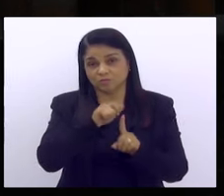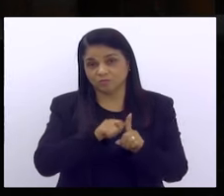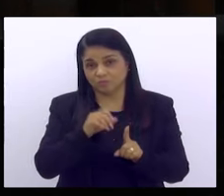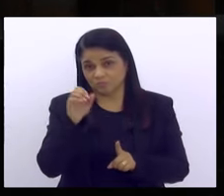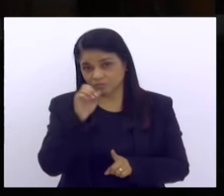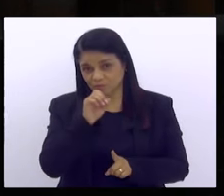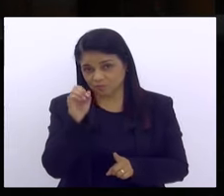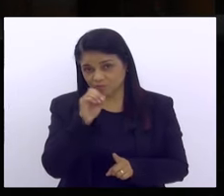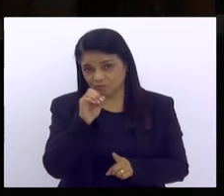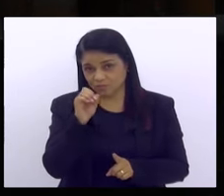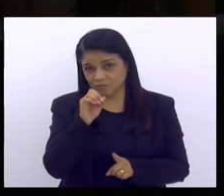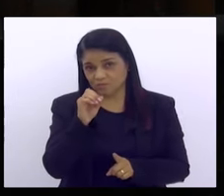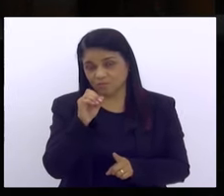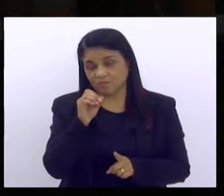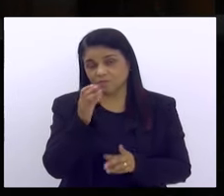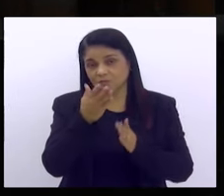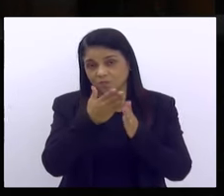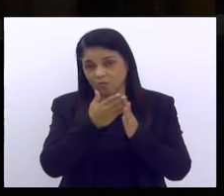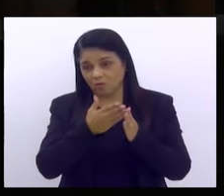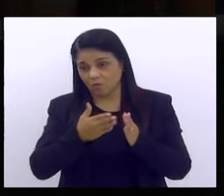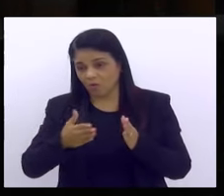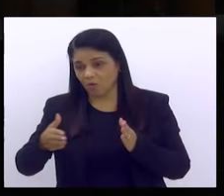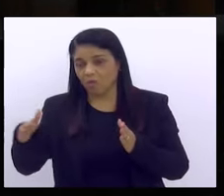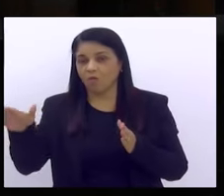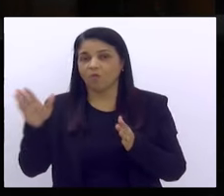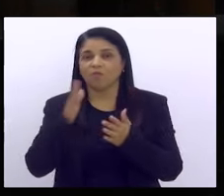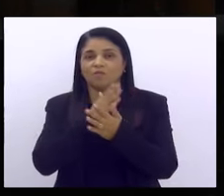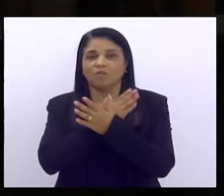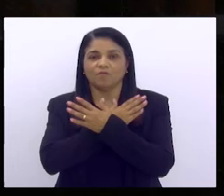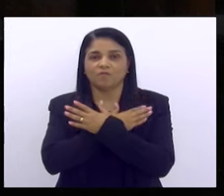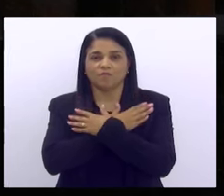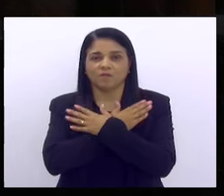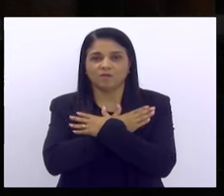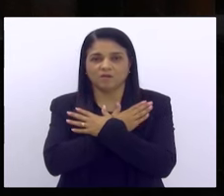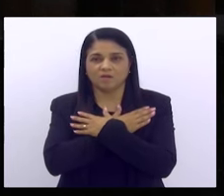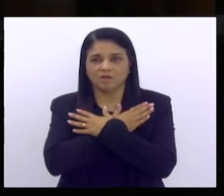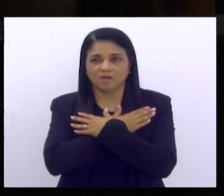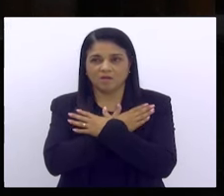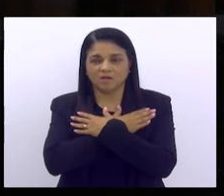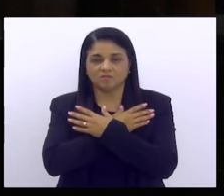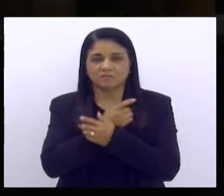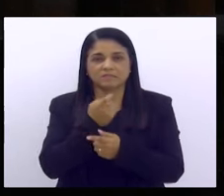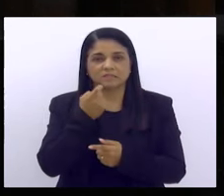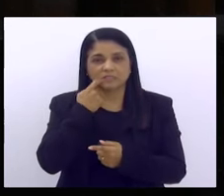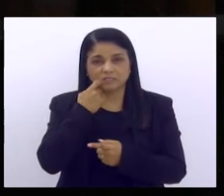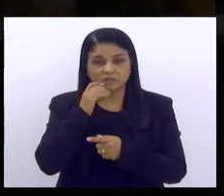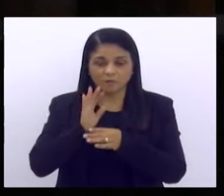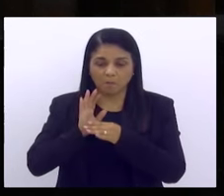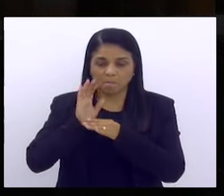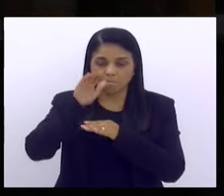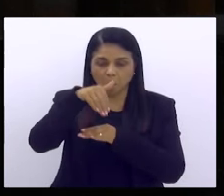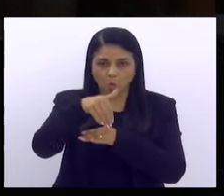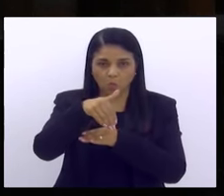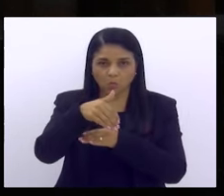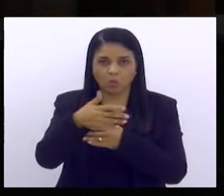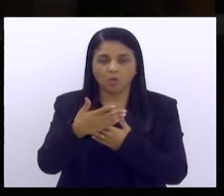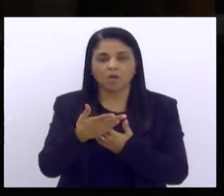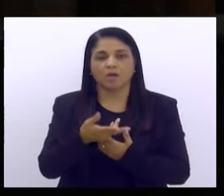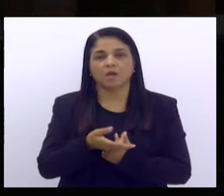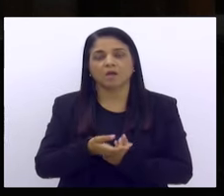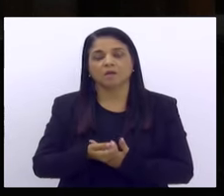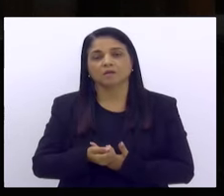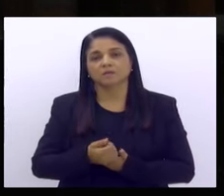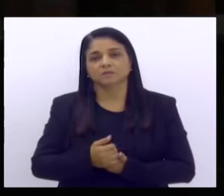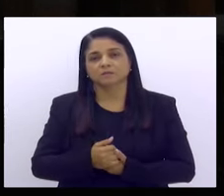vamos ter um longo feriado, com uma sexta-feira enforcada, quinta e sexta, 12 e